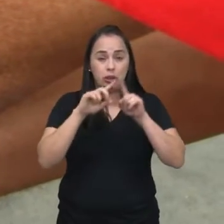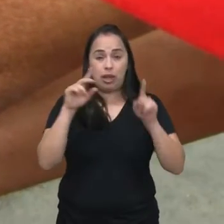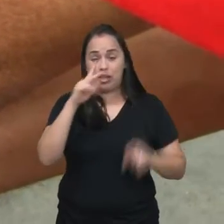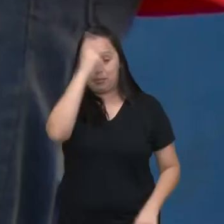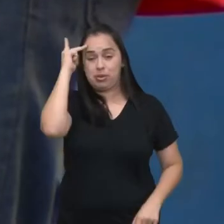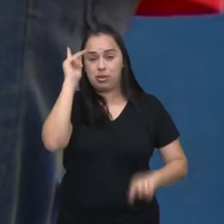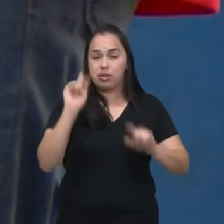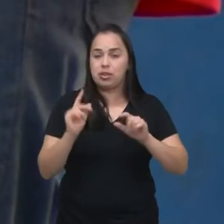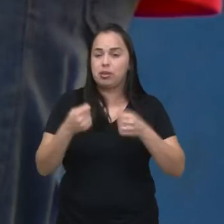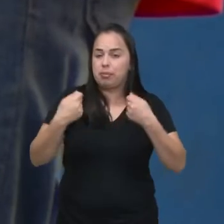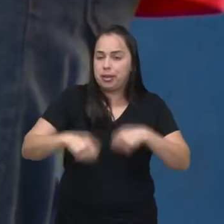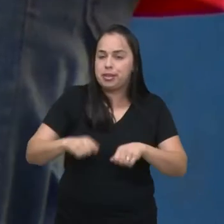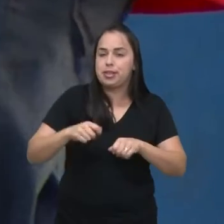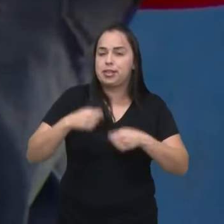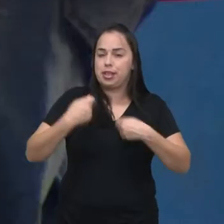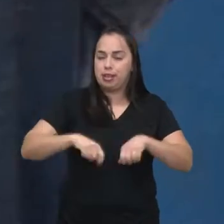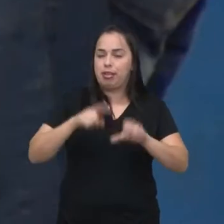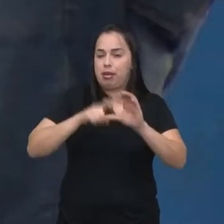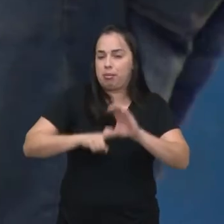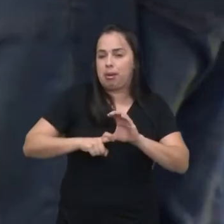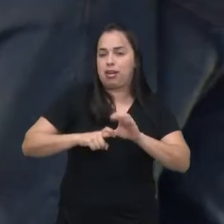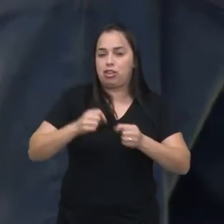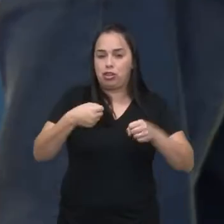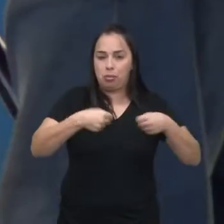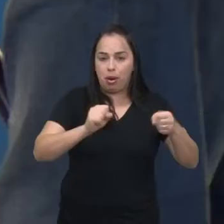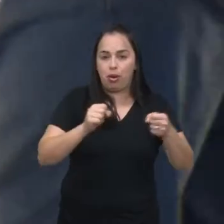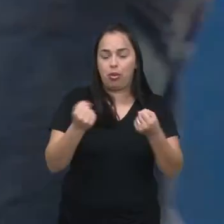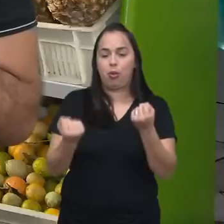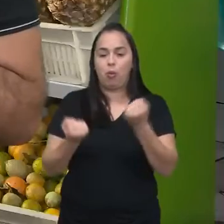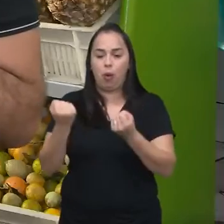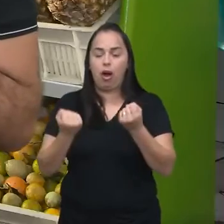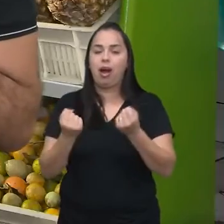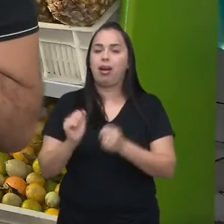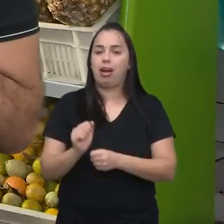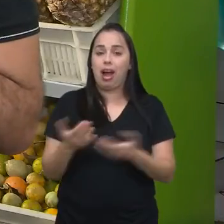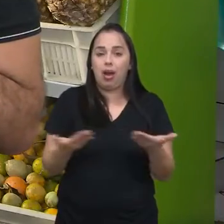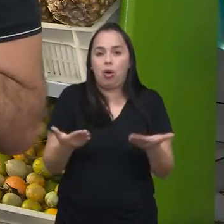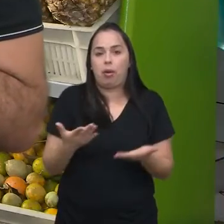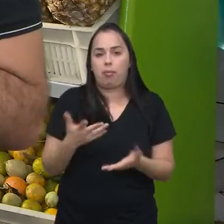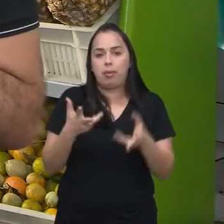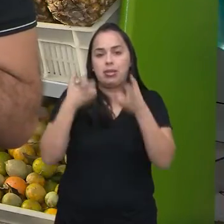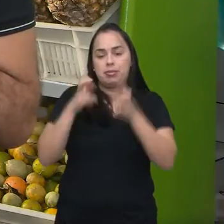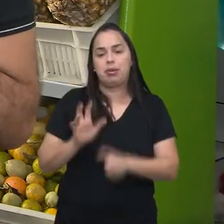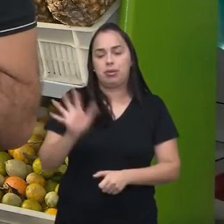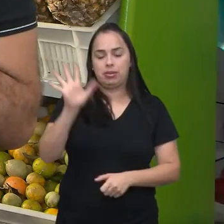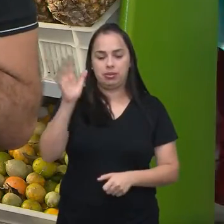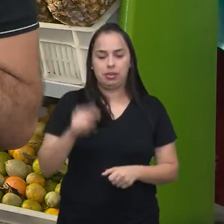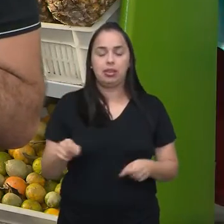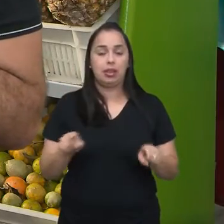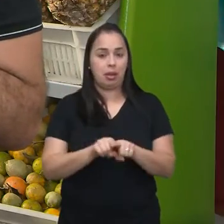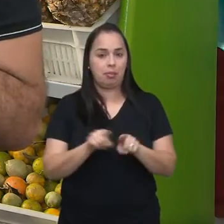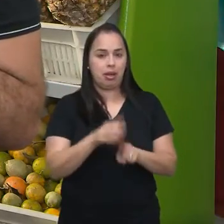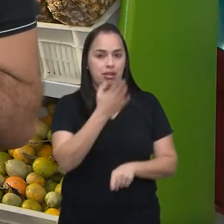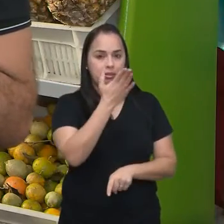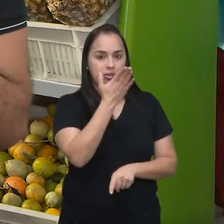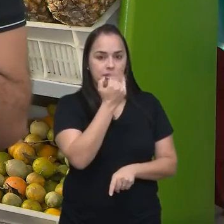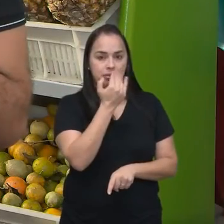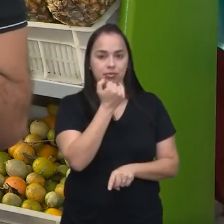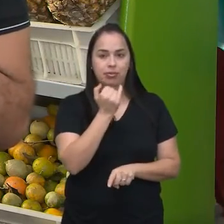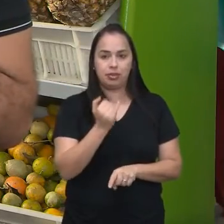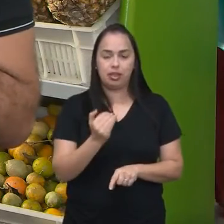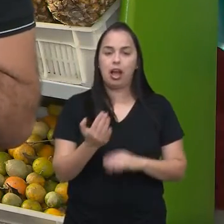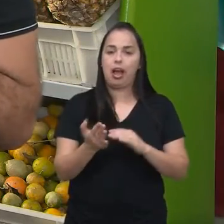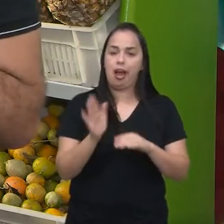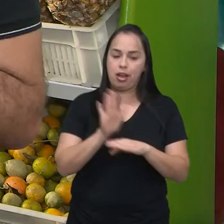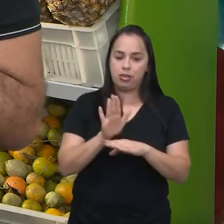de quem depende do carro e da moto para se locomover ou trabalhar além da gasolina os alimentos também contribuíram para